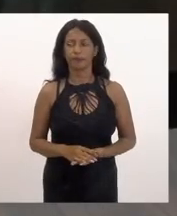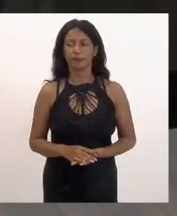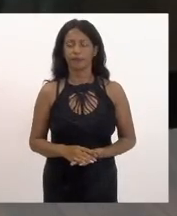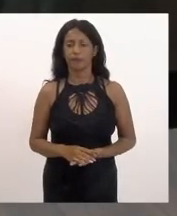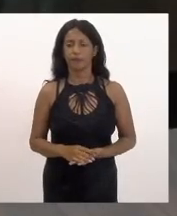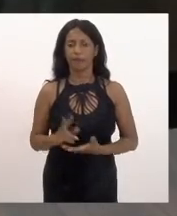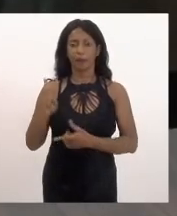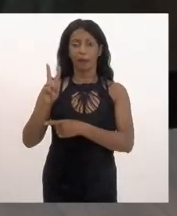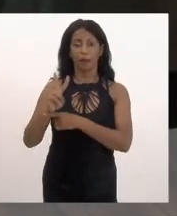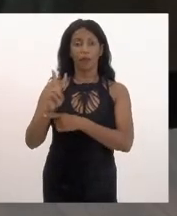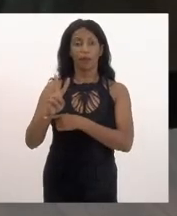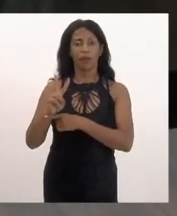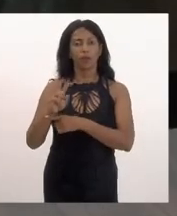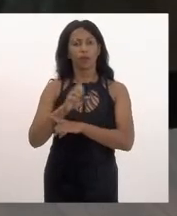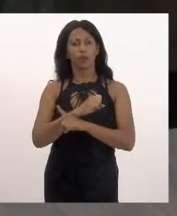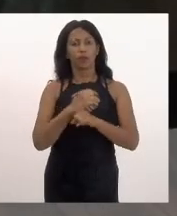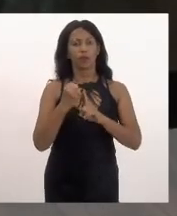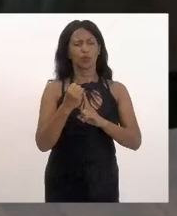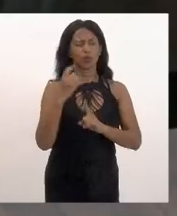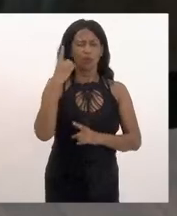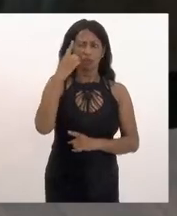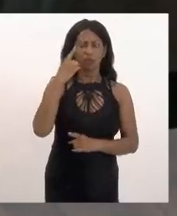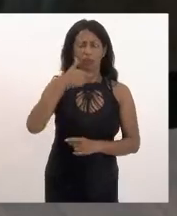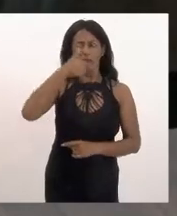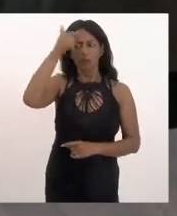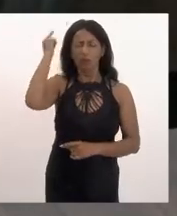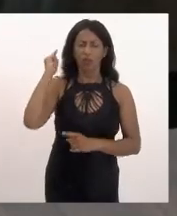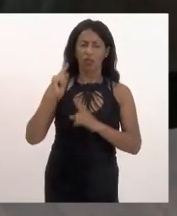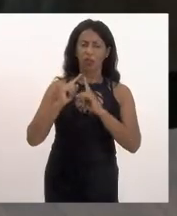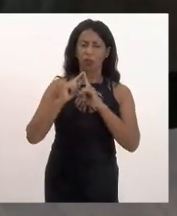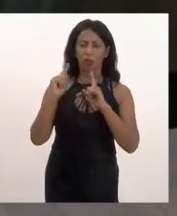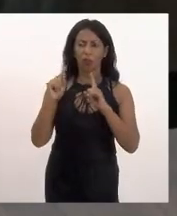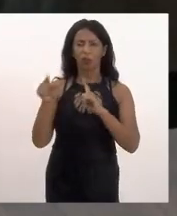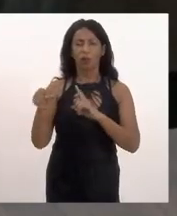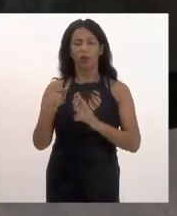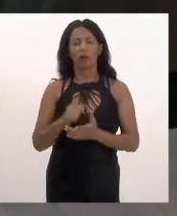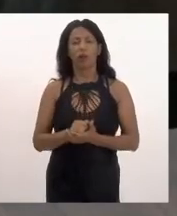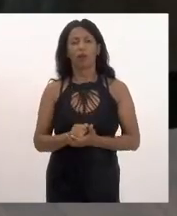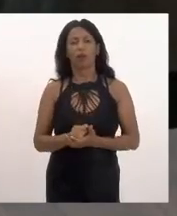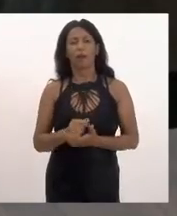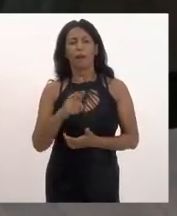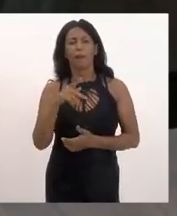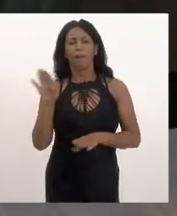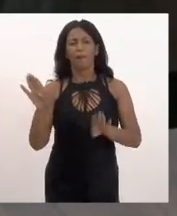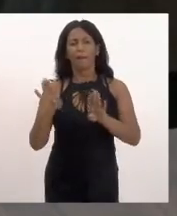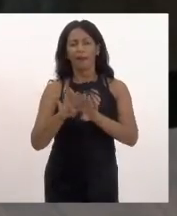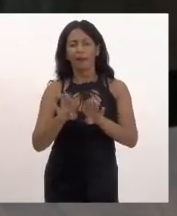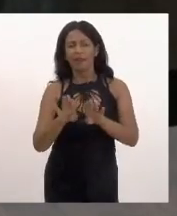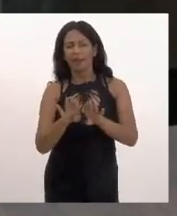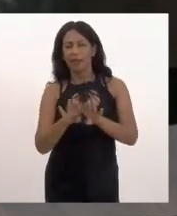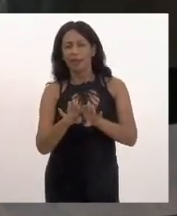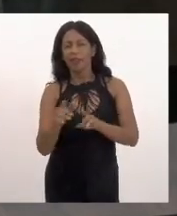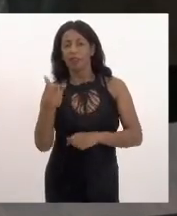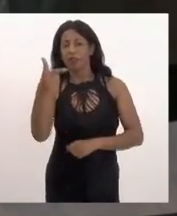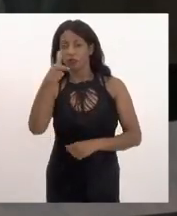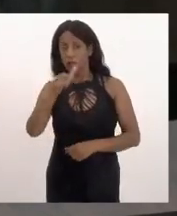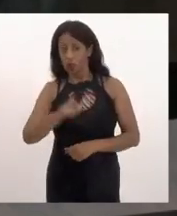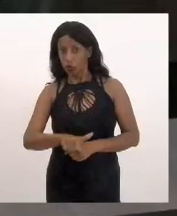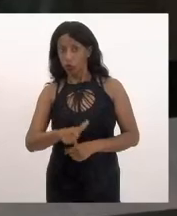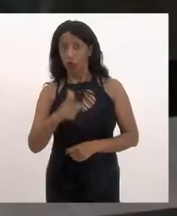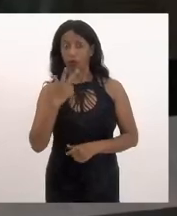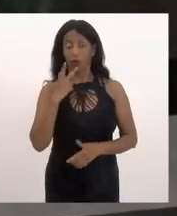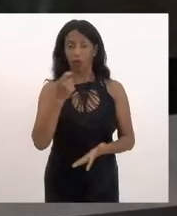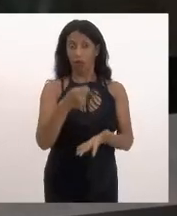da proteção social. O deputado Luiz Paulo havia questionado sobre a questão da paridade. Então, quero mais uma vez certificar